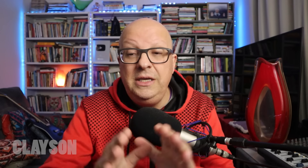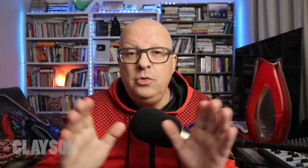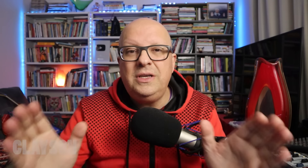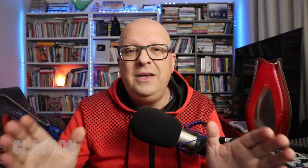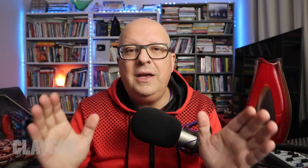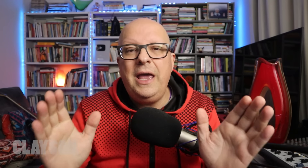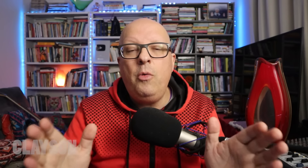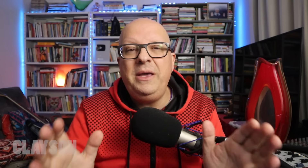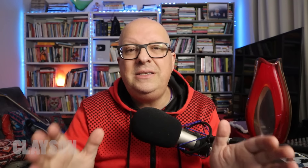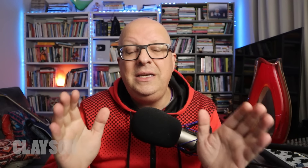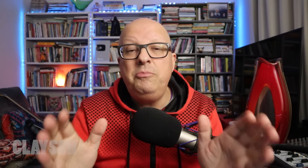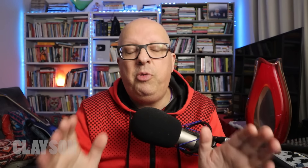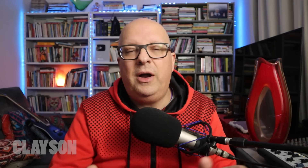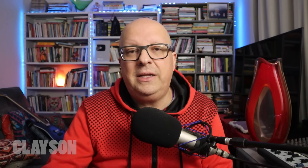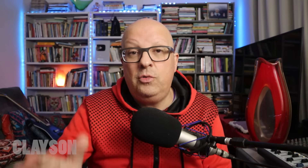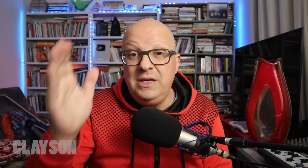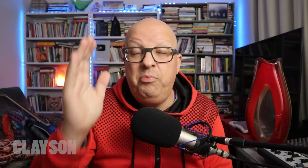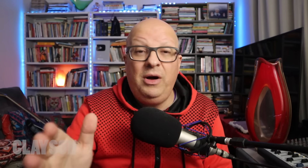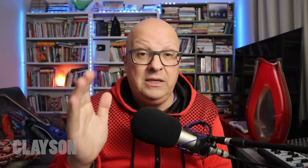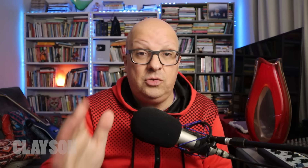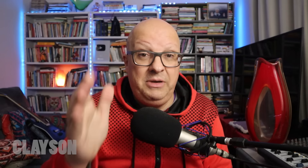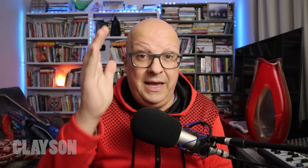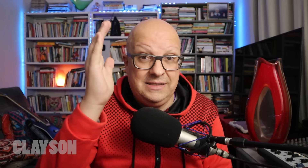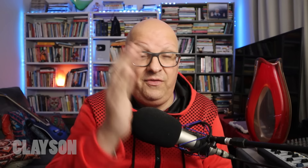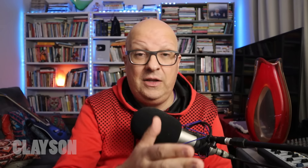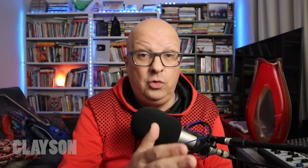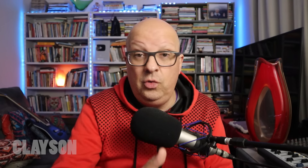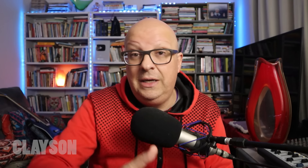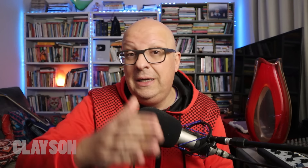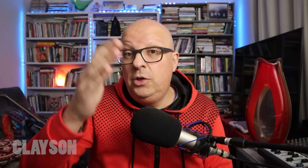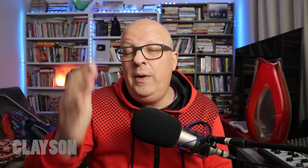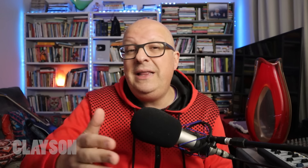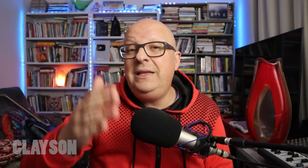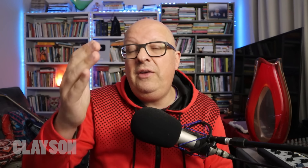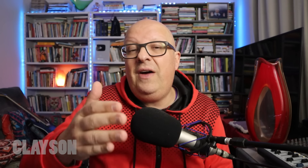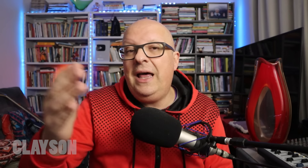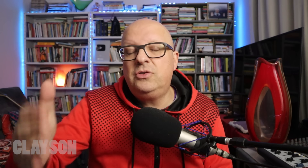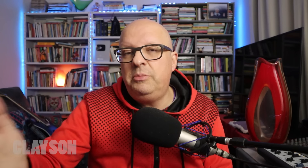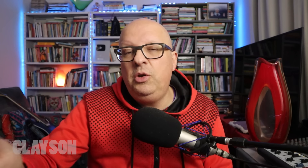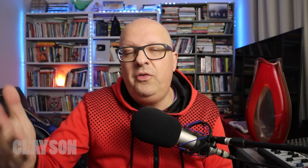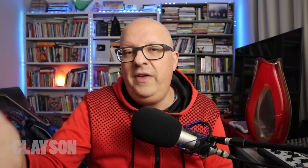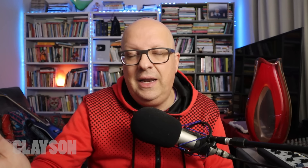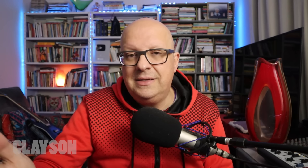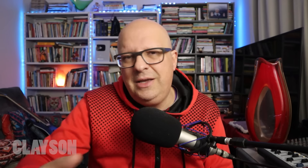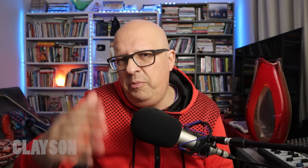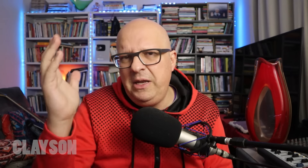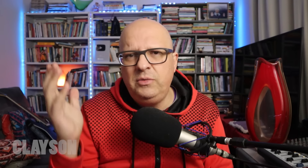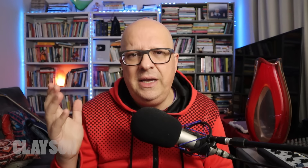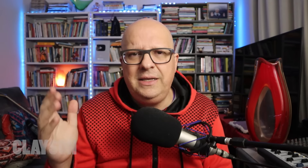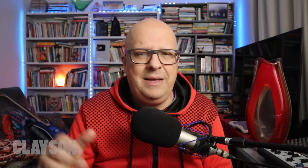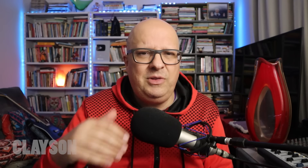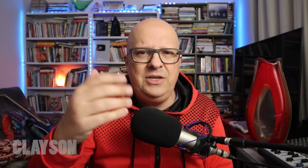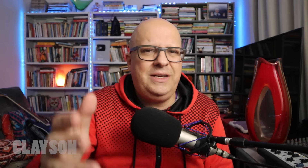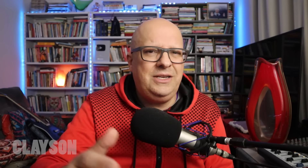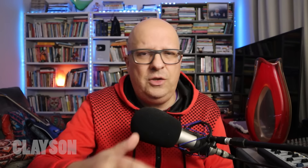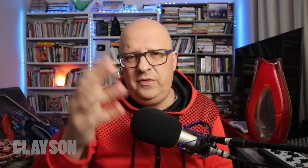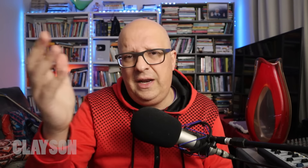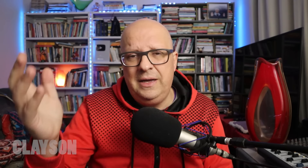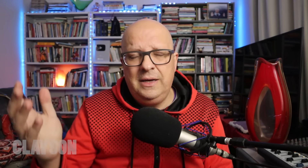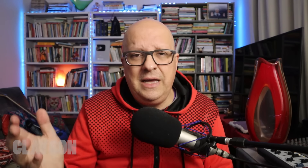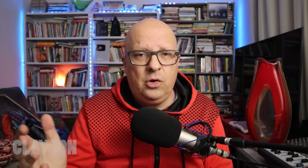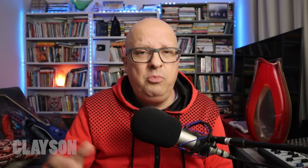contexto e no que realmente importa. O que importa sobre essa fala do Lula não é dele ter falado sobre novelas, que é a opinião dele. Tem muita gente que